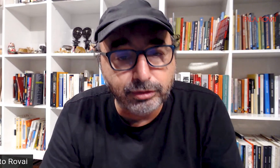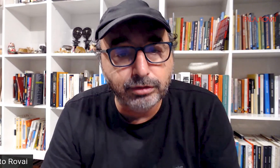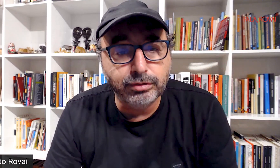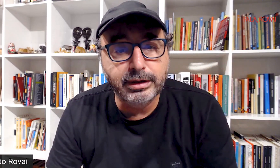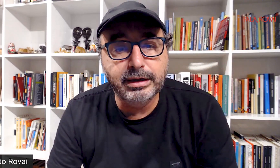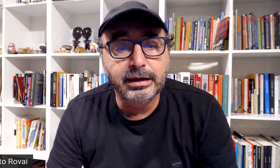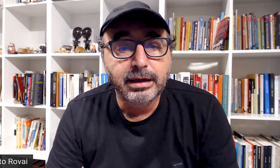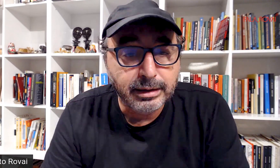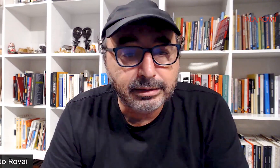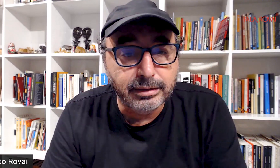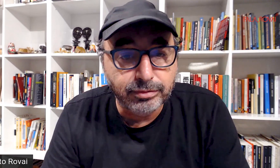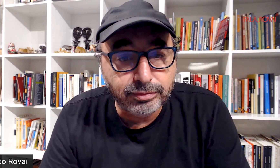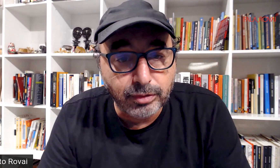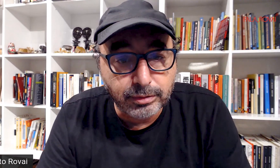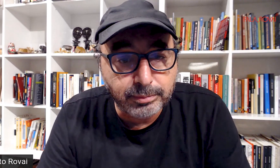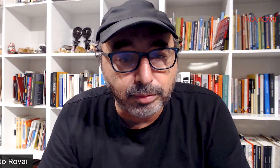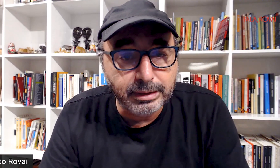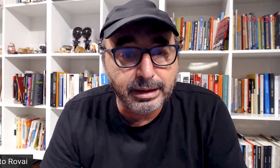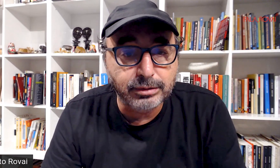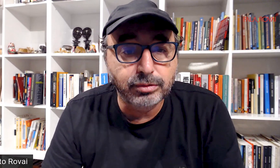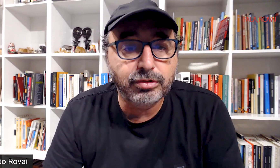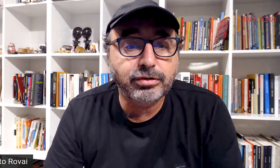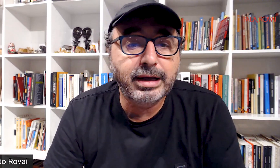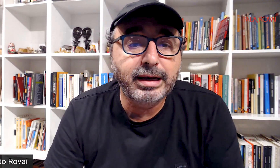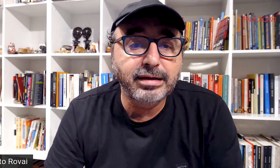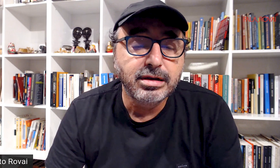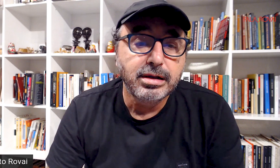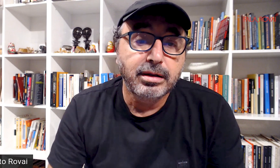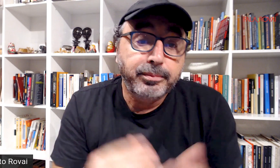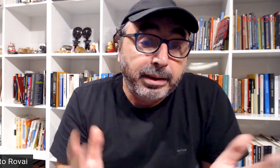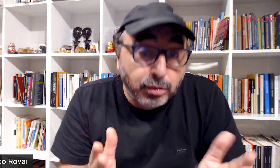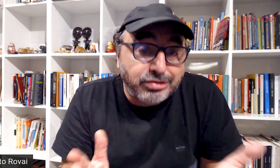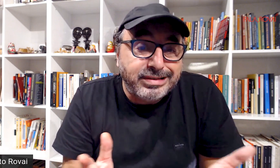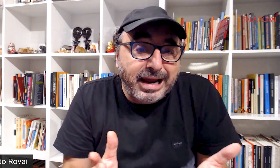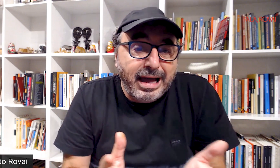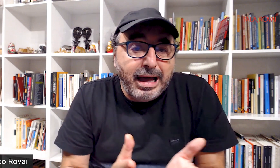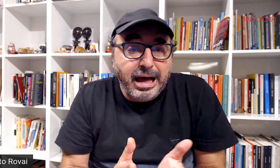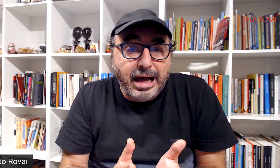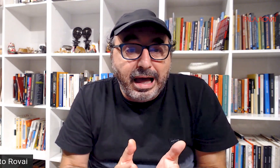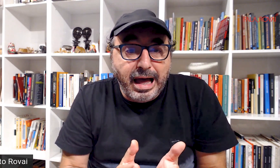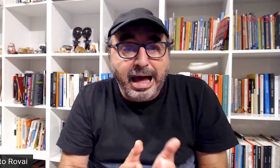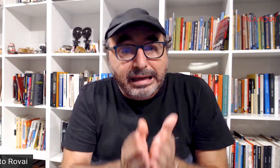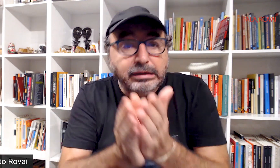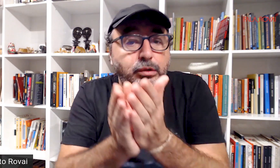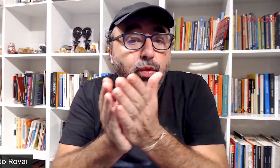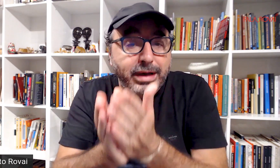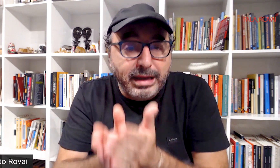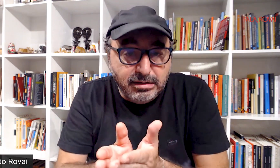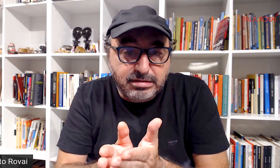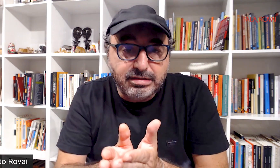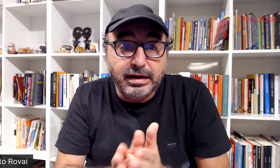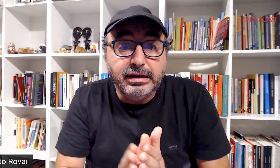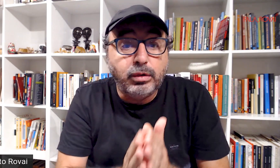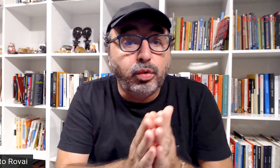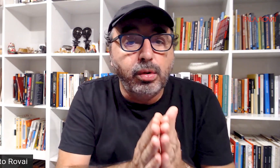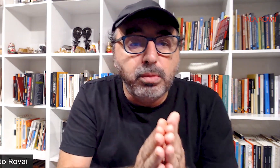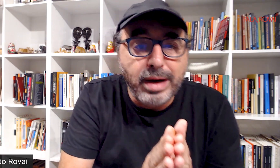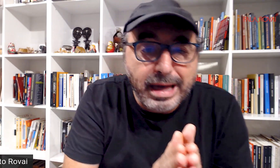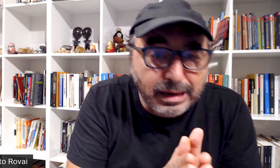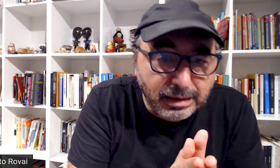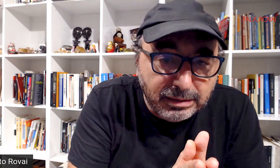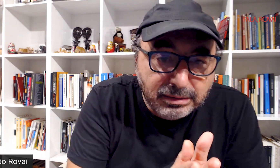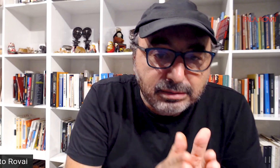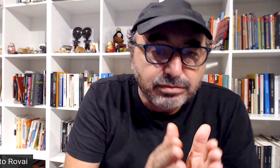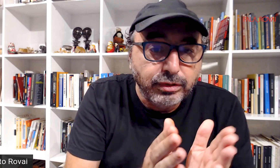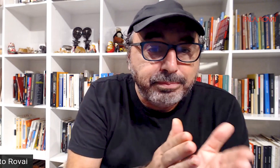tá usando o vídeo dele que foi publicado no seus canais para mostrar a incoerência e